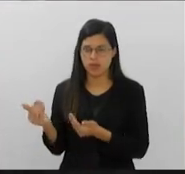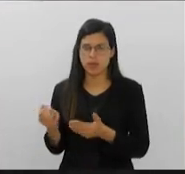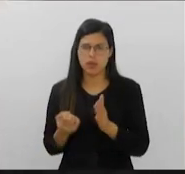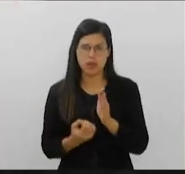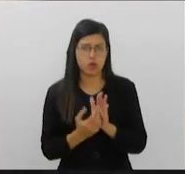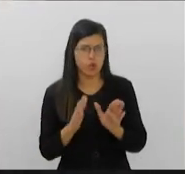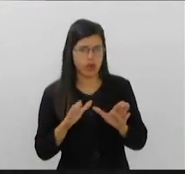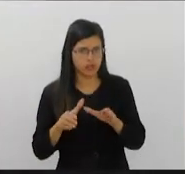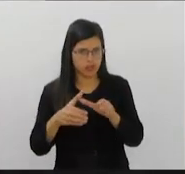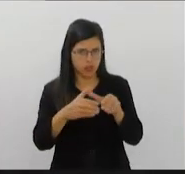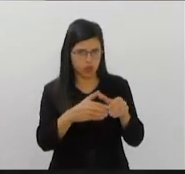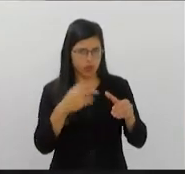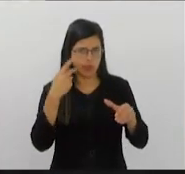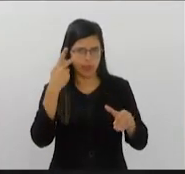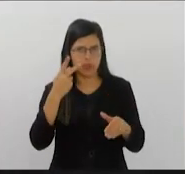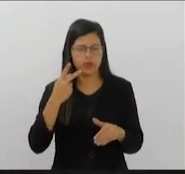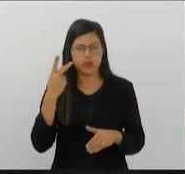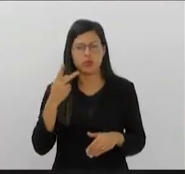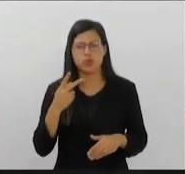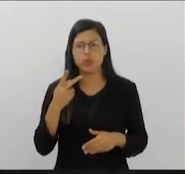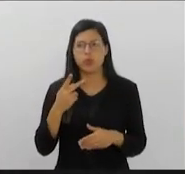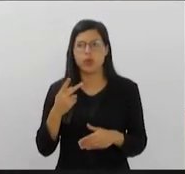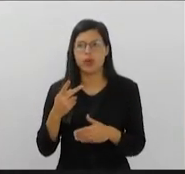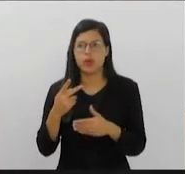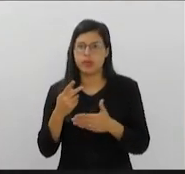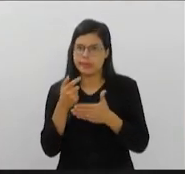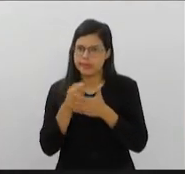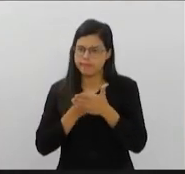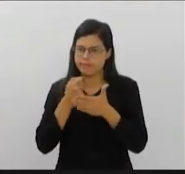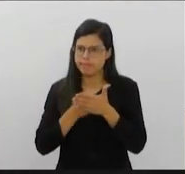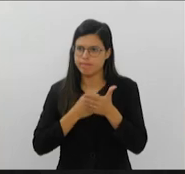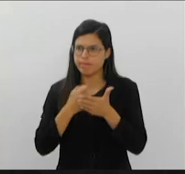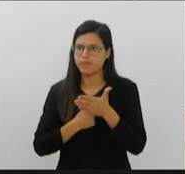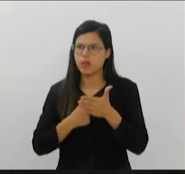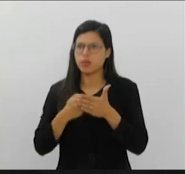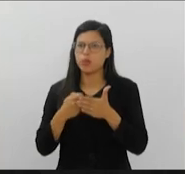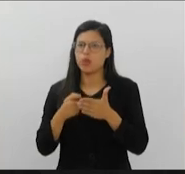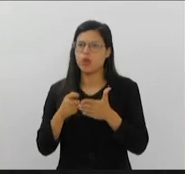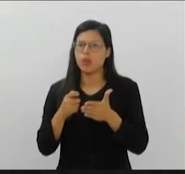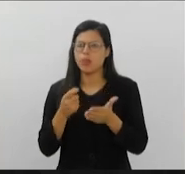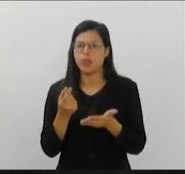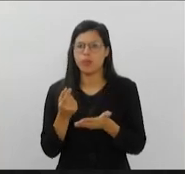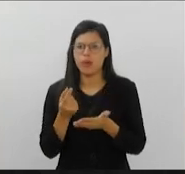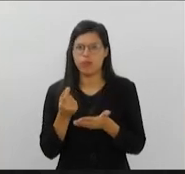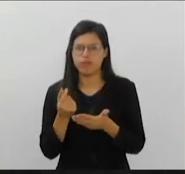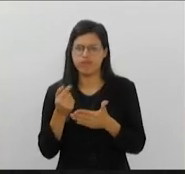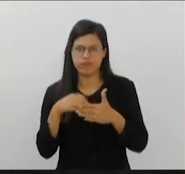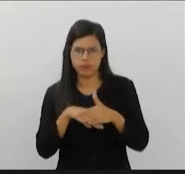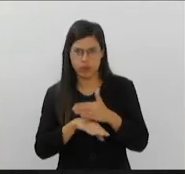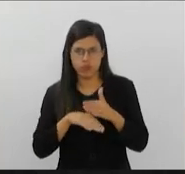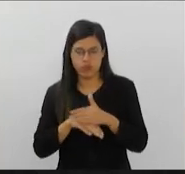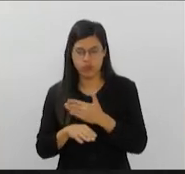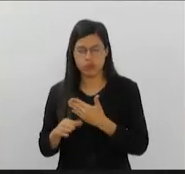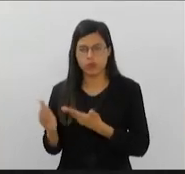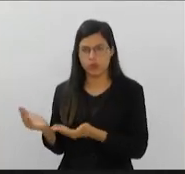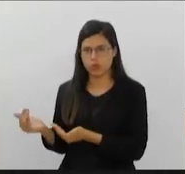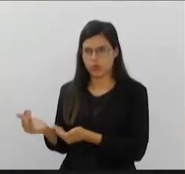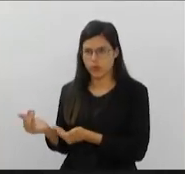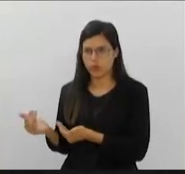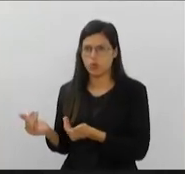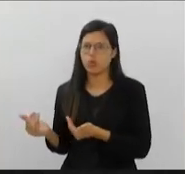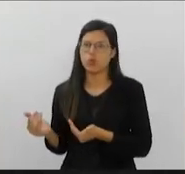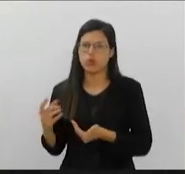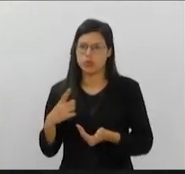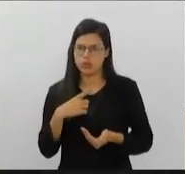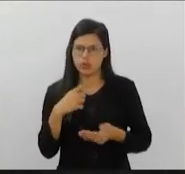que tem brigado pelo fundo da juventude insistentemente, levado as demandas ao governador, ele